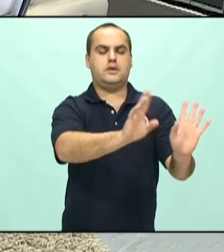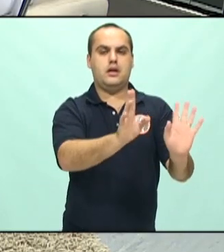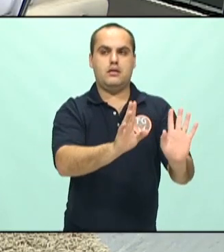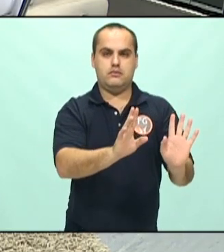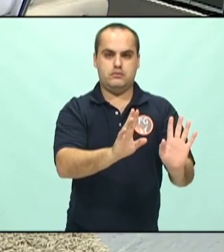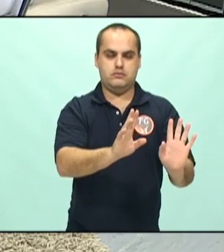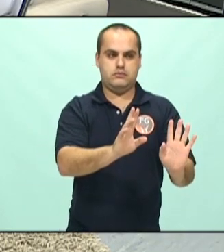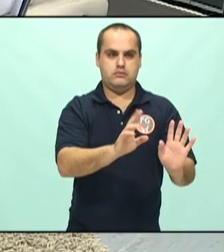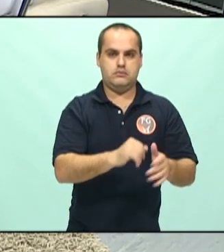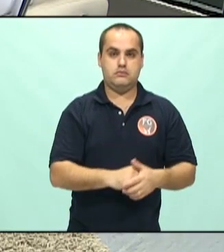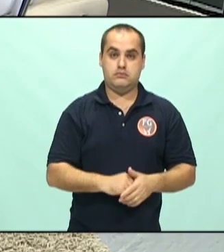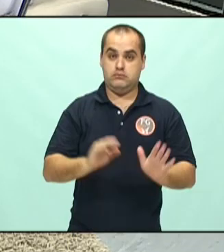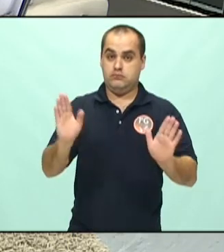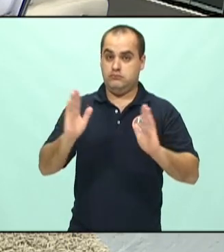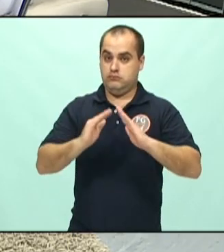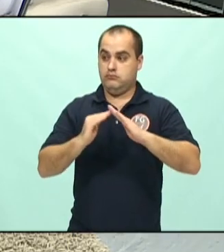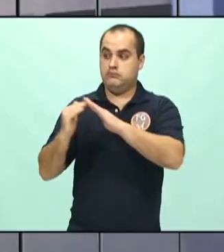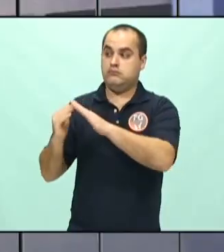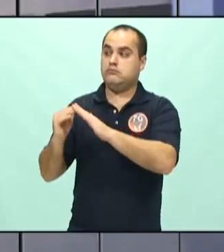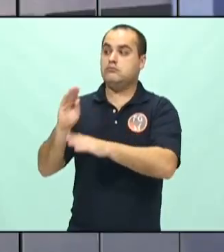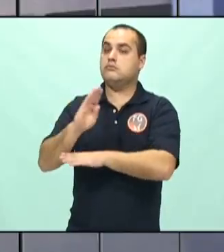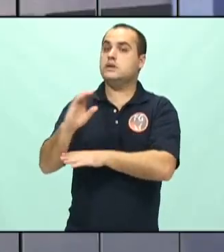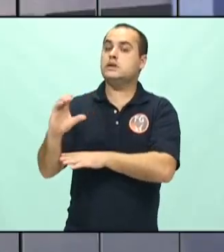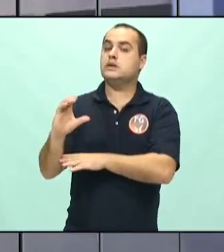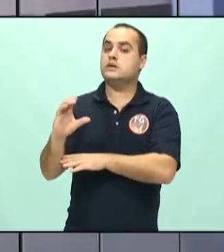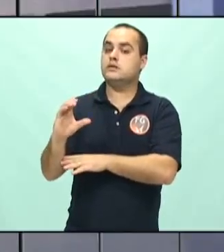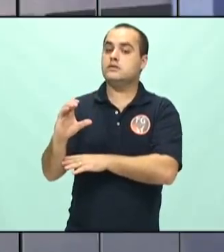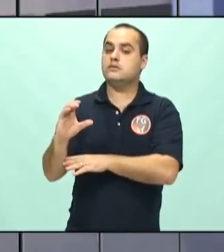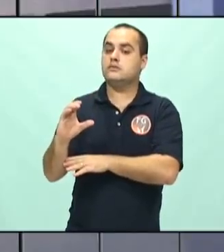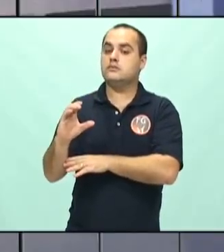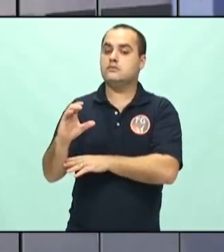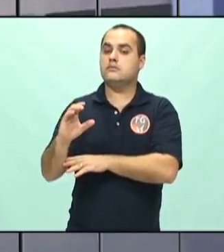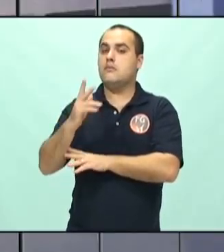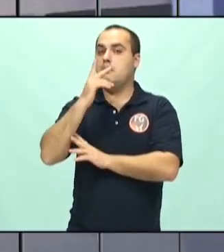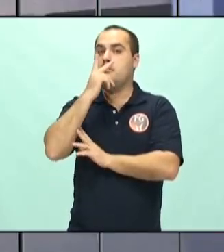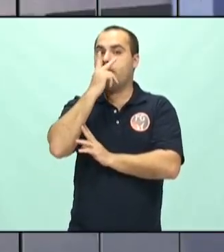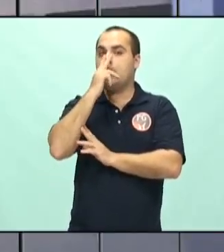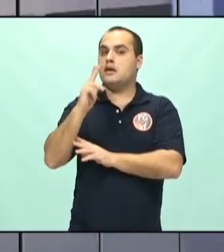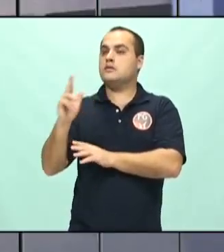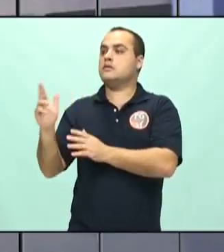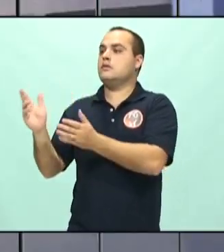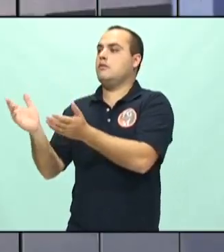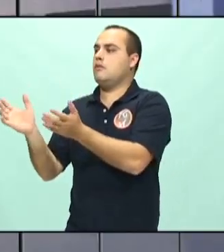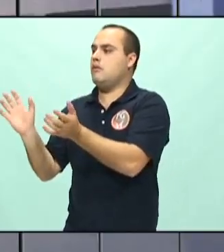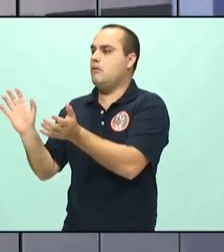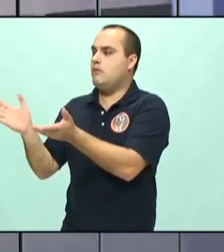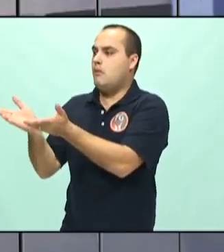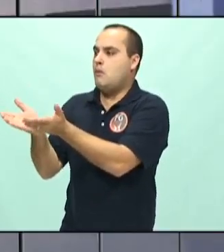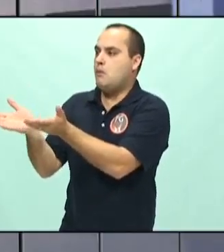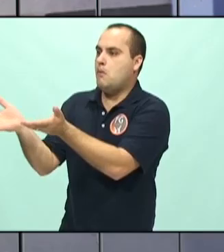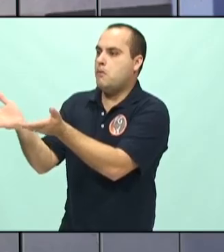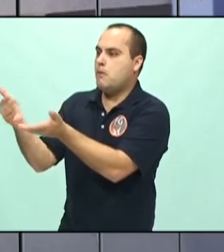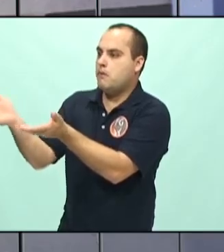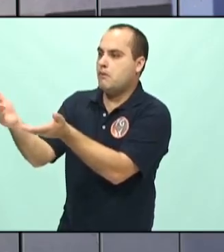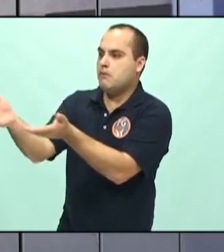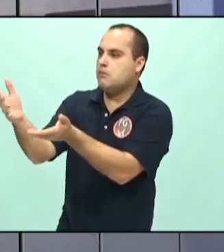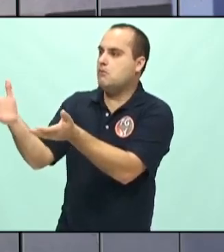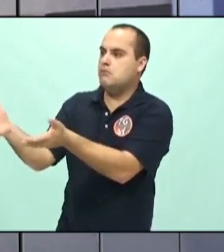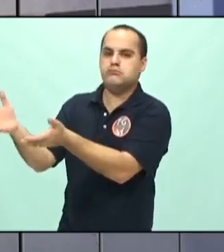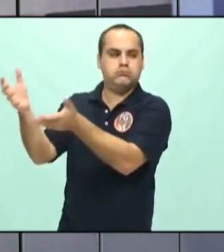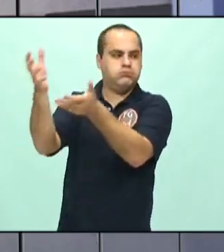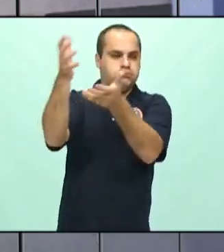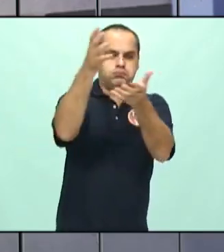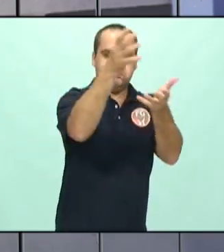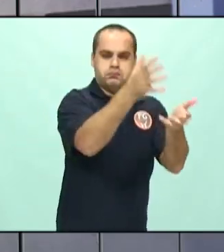nosso município vizinho monetário com amor e hoje parece que voltar tudo aqui pra dentro da lei porque se prestar atenção lá reduziu